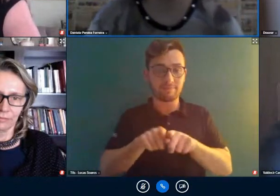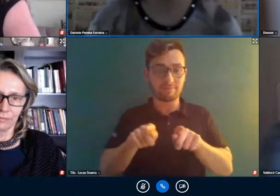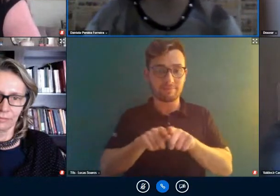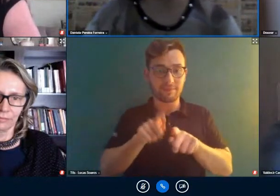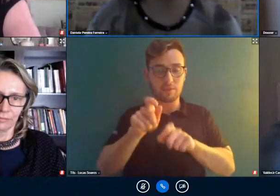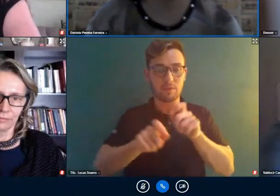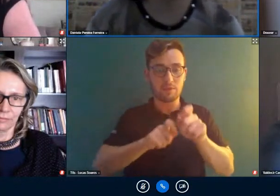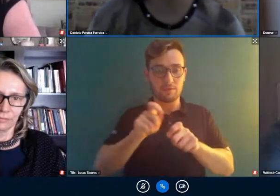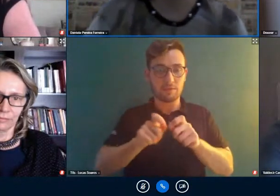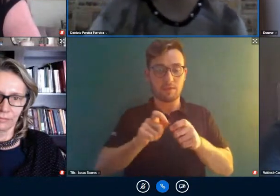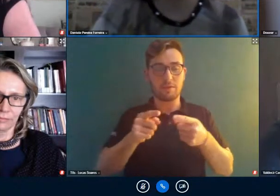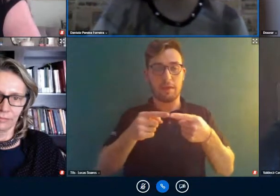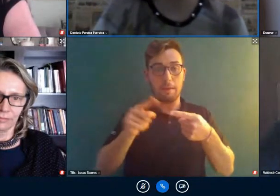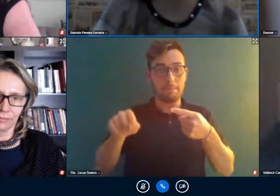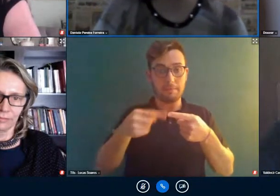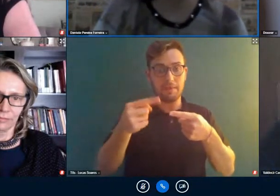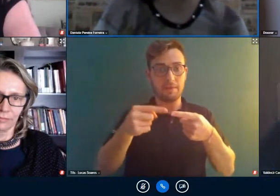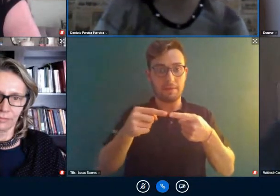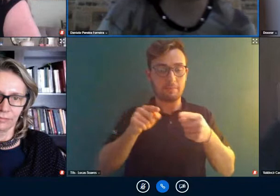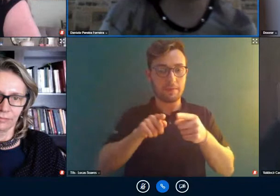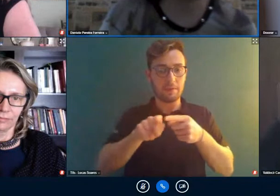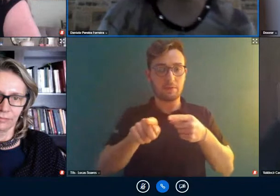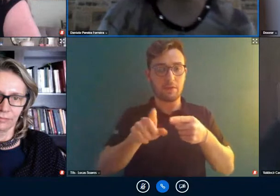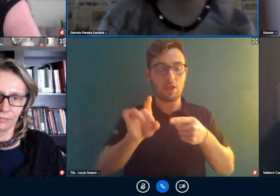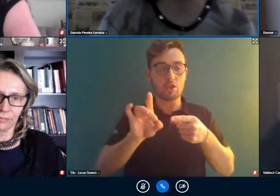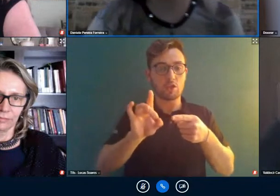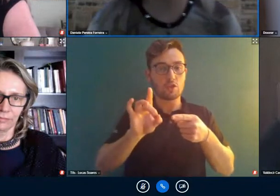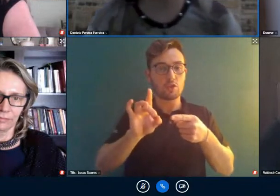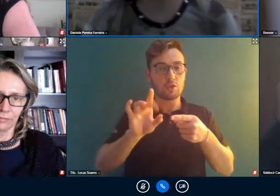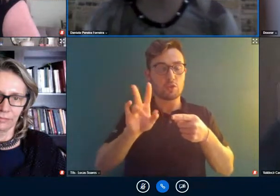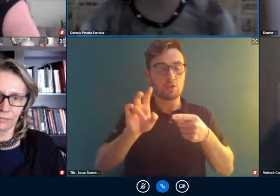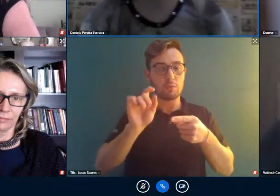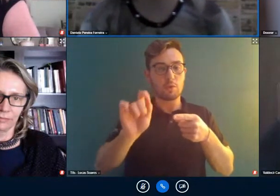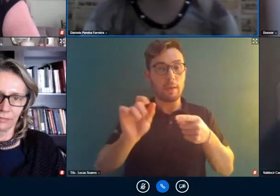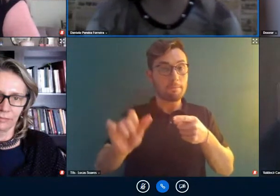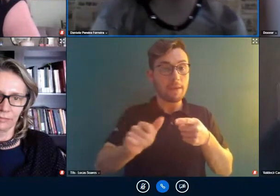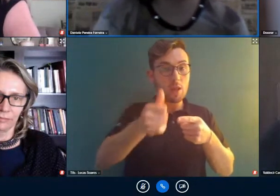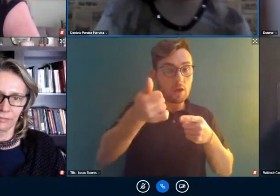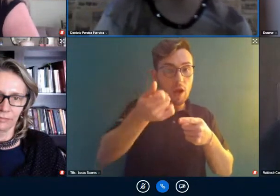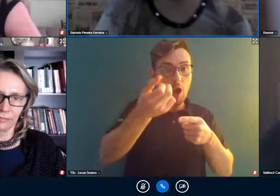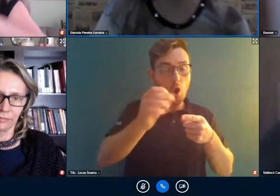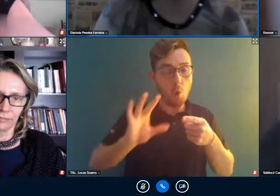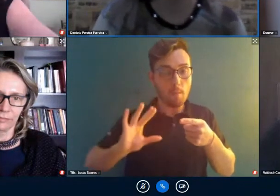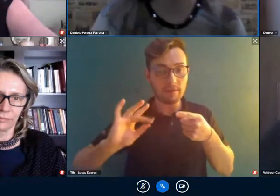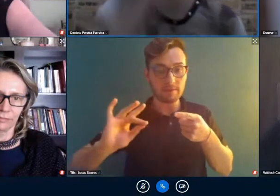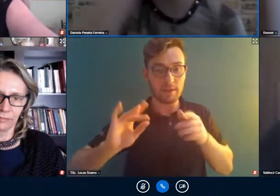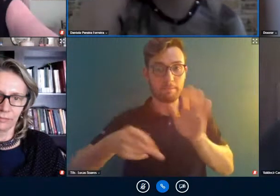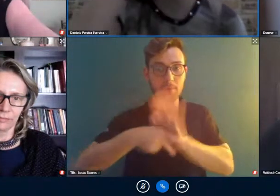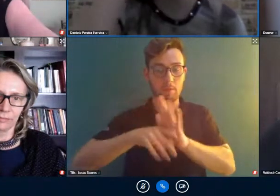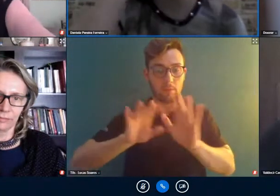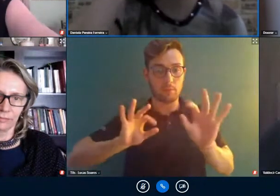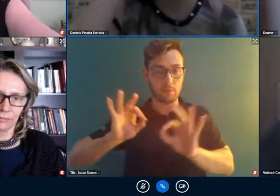professora Adriana em relação aos dois pontos para melhorar ou para manter no projeto. Primeiro